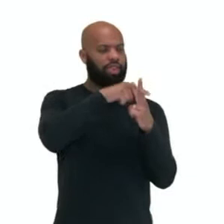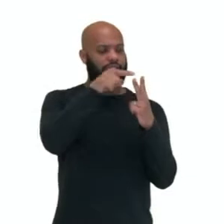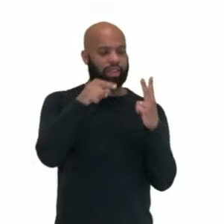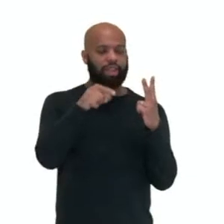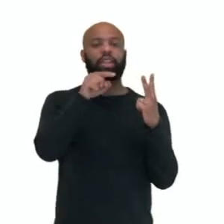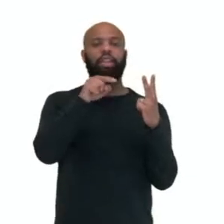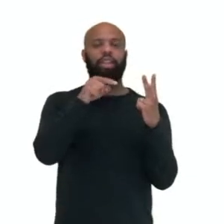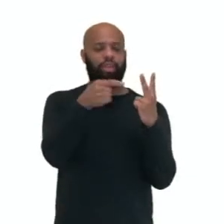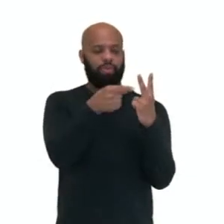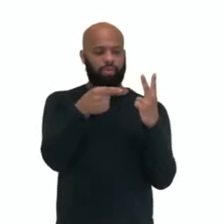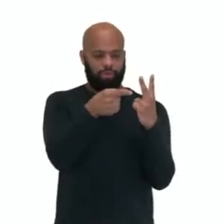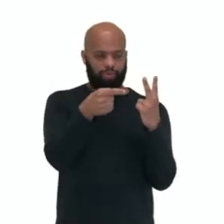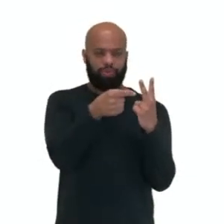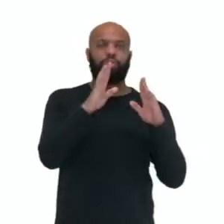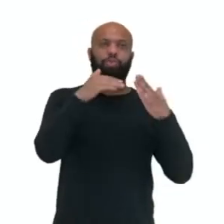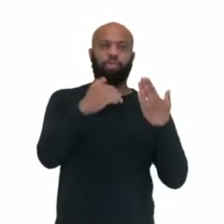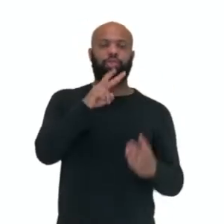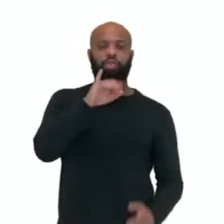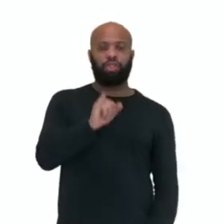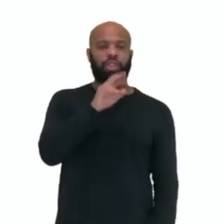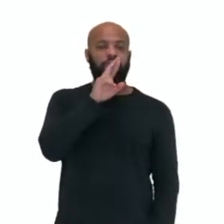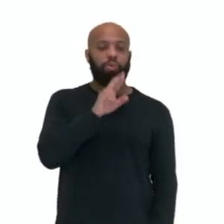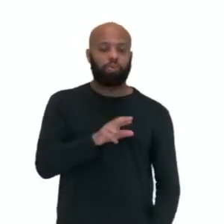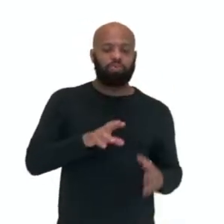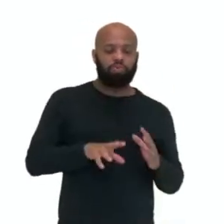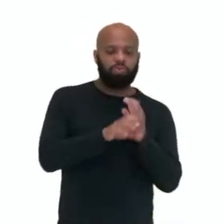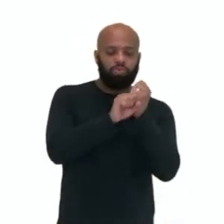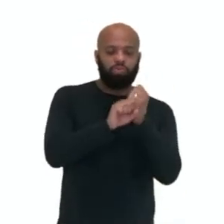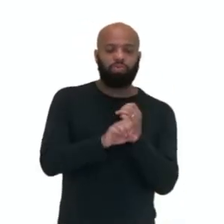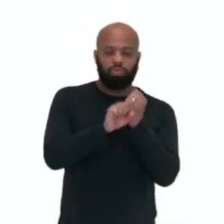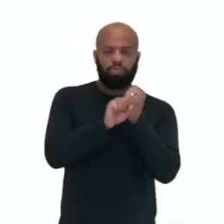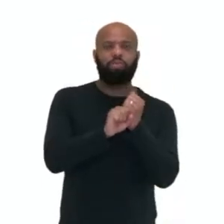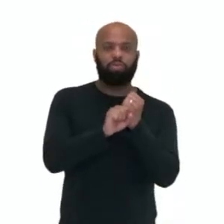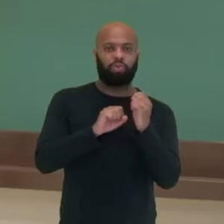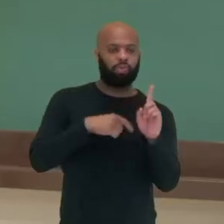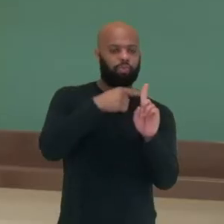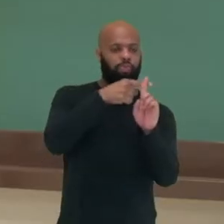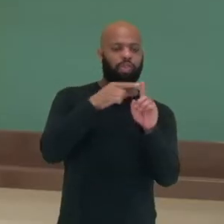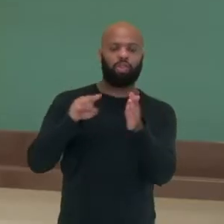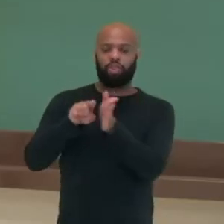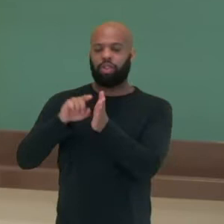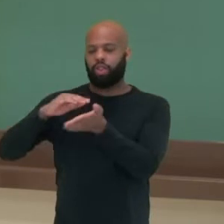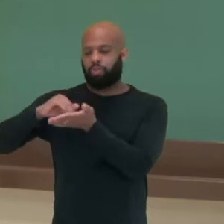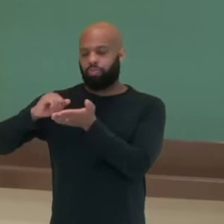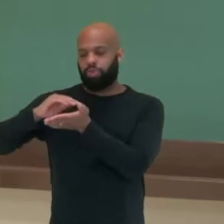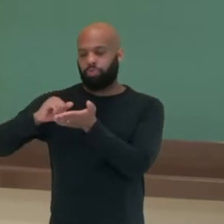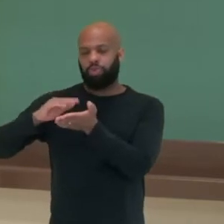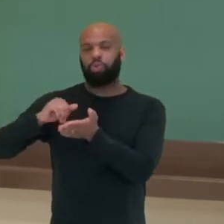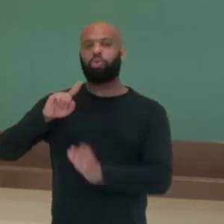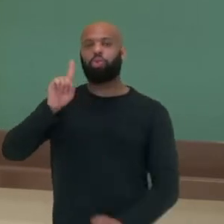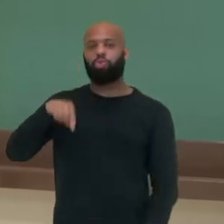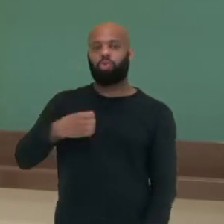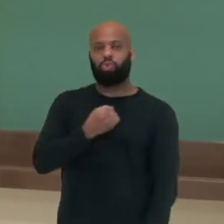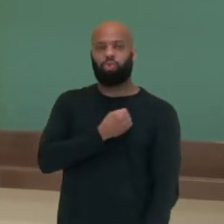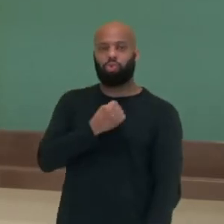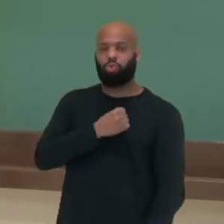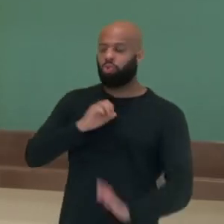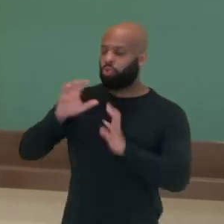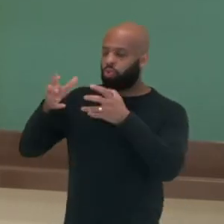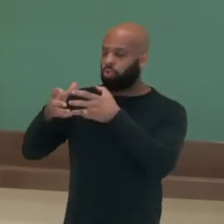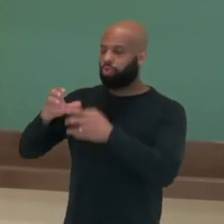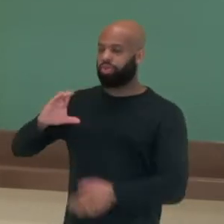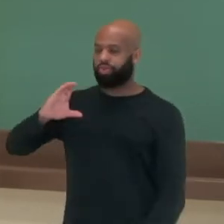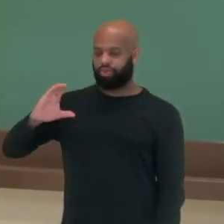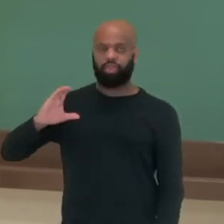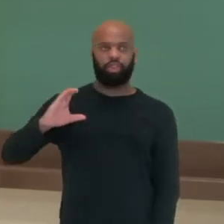negativa, né? Resolver as operações hoje de adição e subtração com números complexos, que a gente já fazia